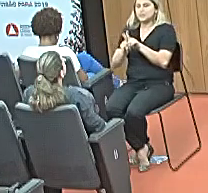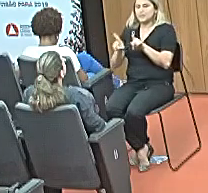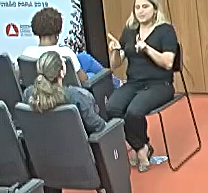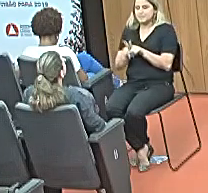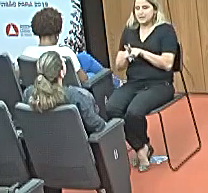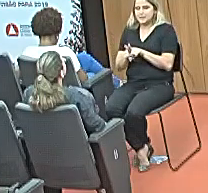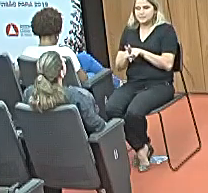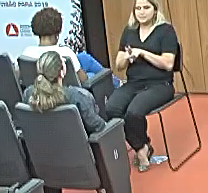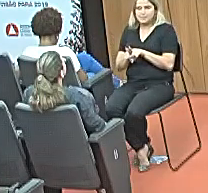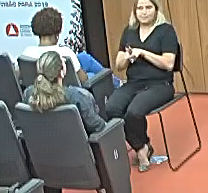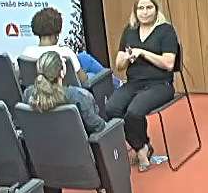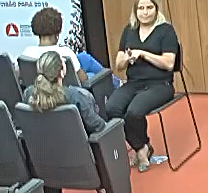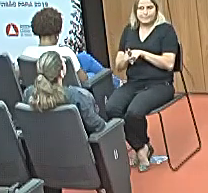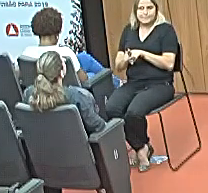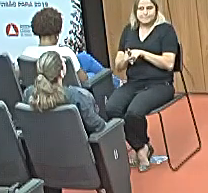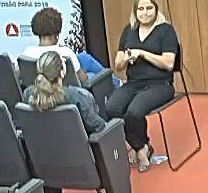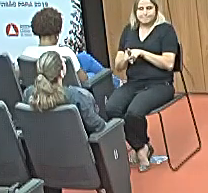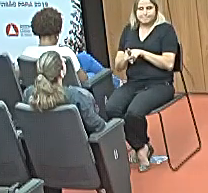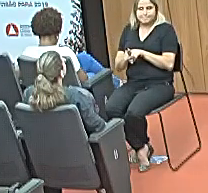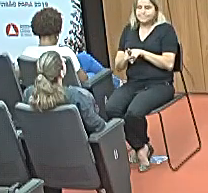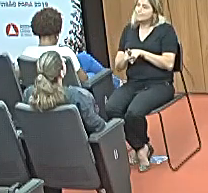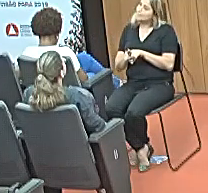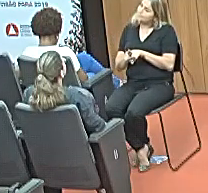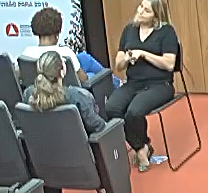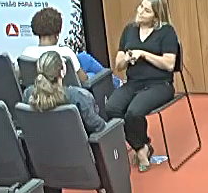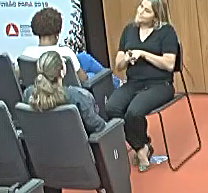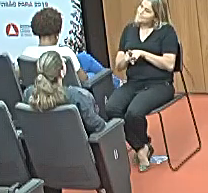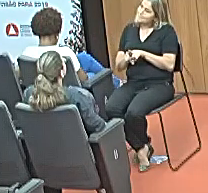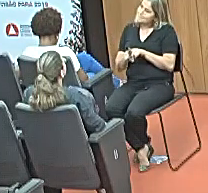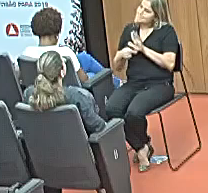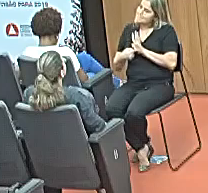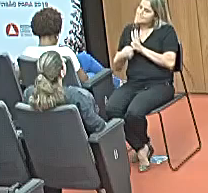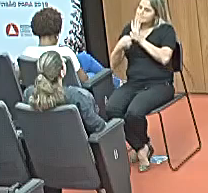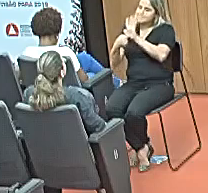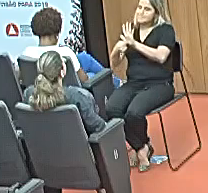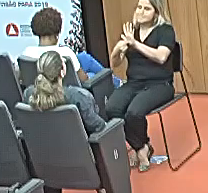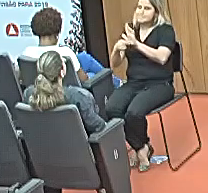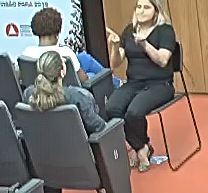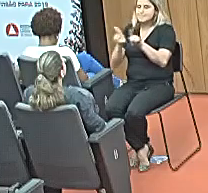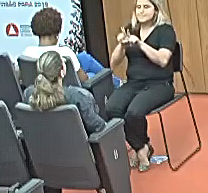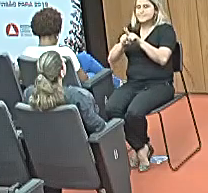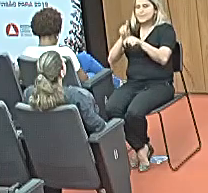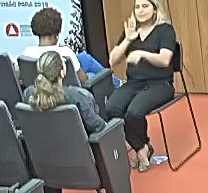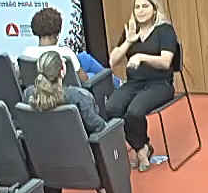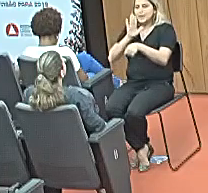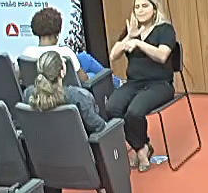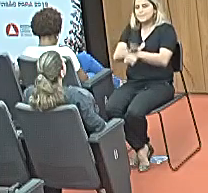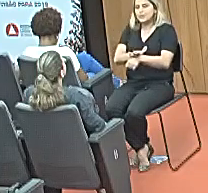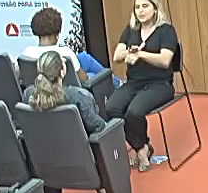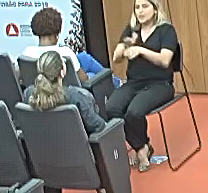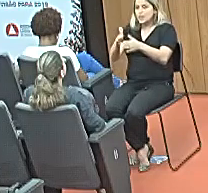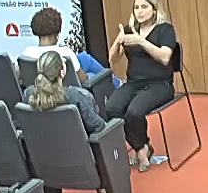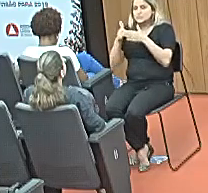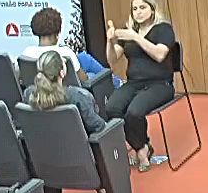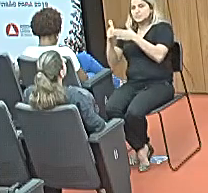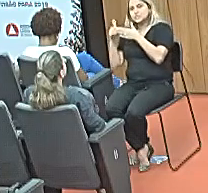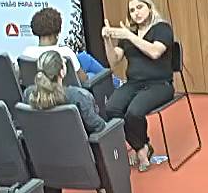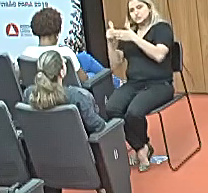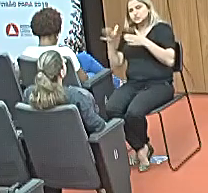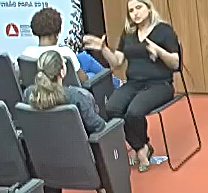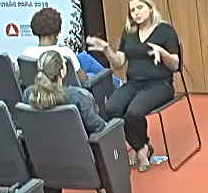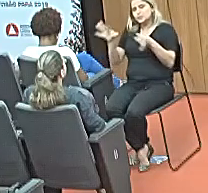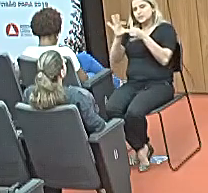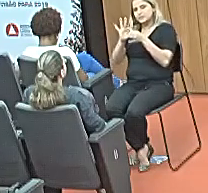horizonte os potes é manifestaram também o apoio à solicitação de unificação dos sistemas